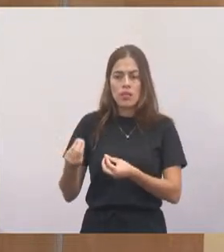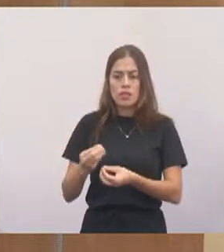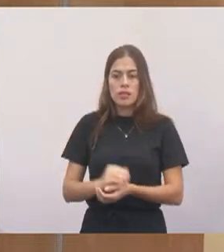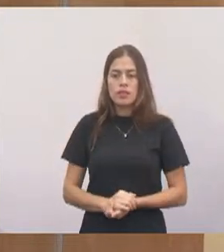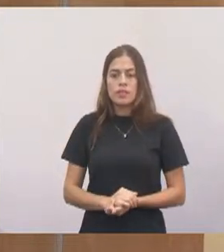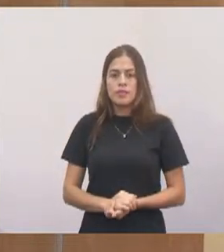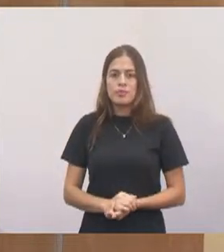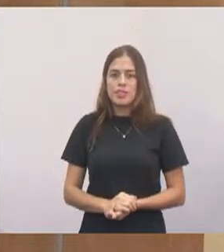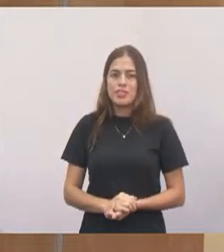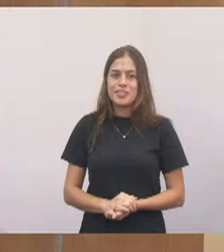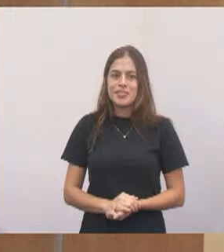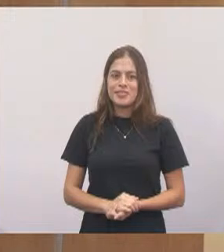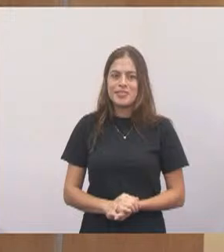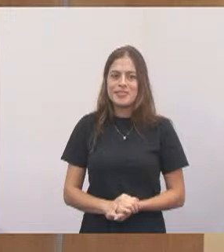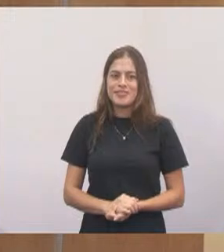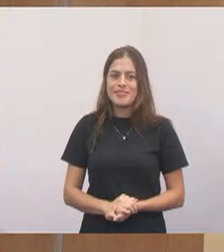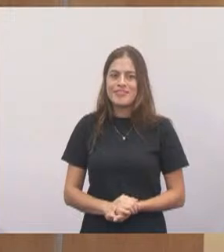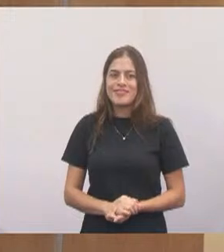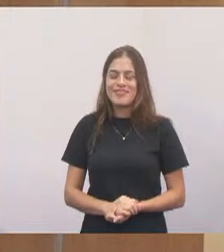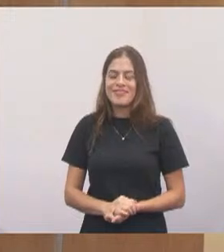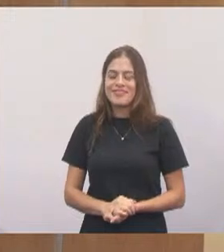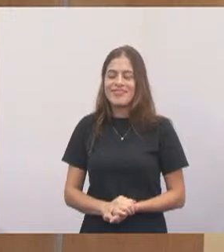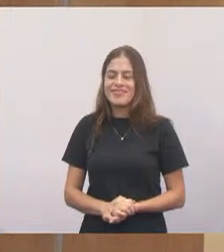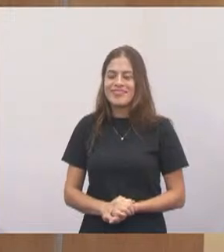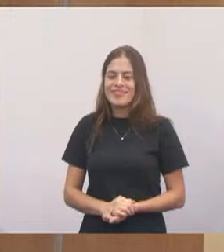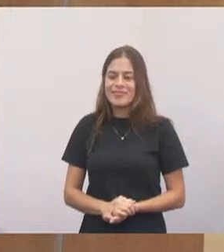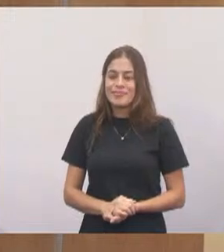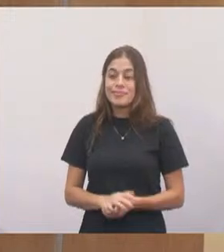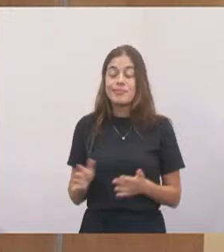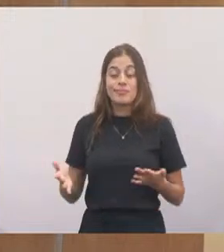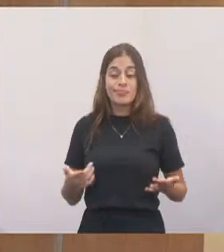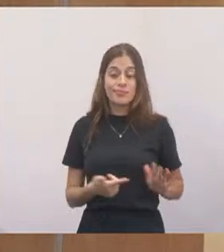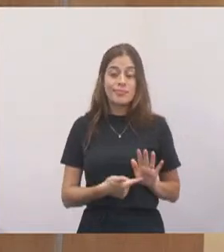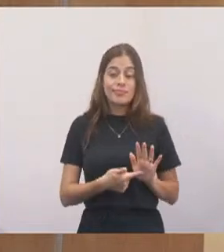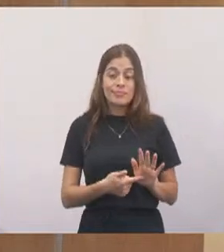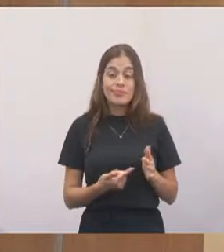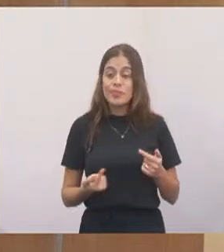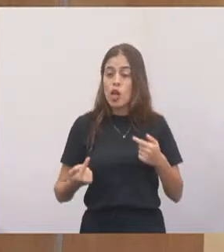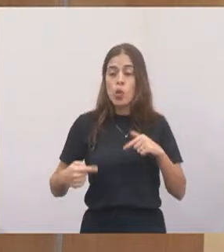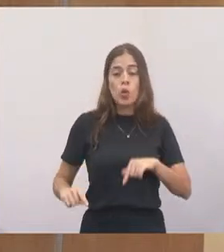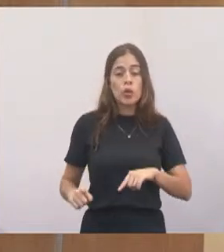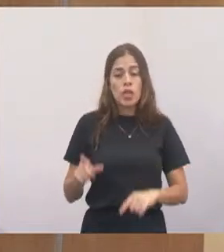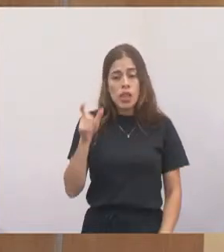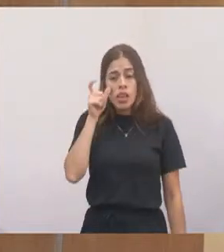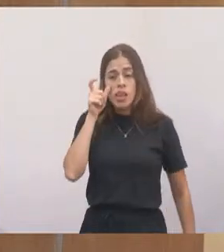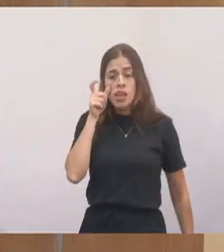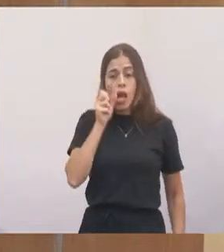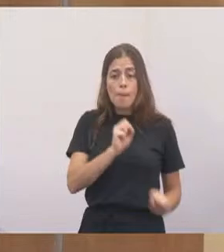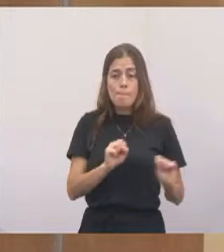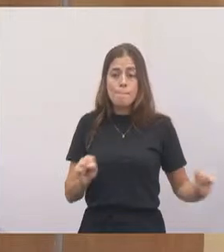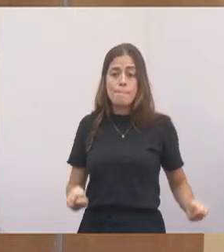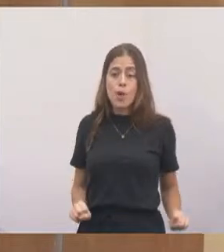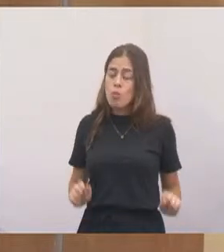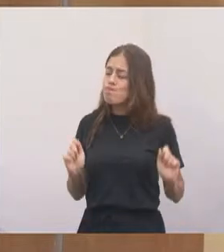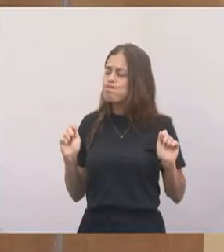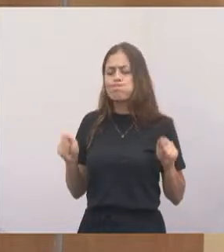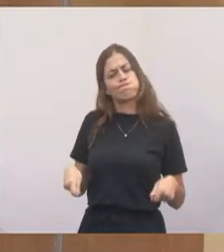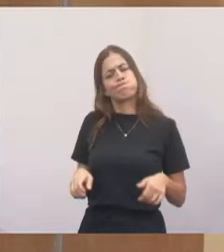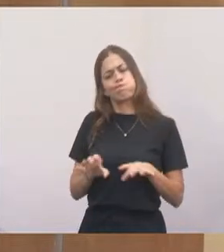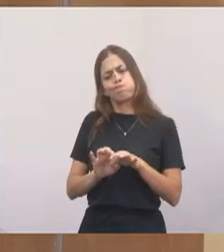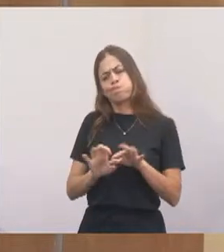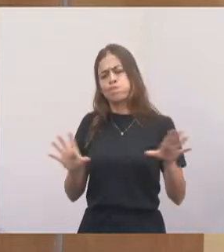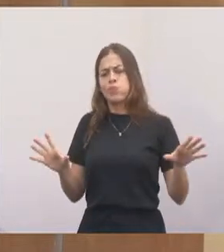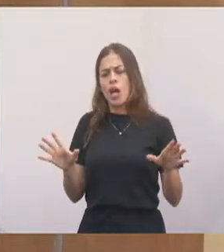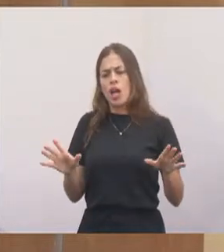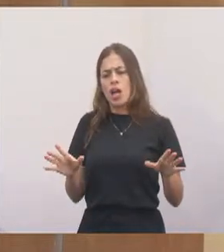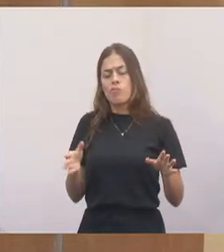município. Portanto, constatado a contrariedade e interesse público, não existe condições que permitam